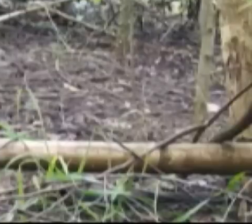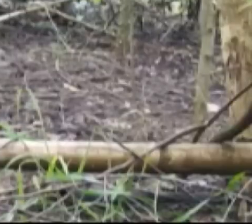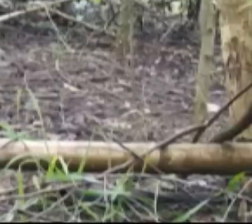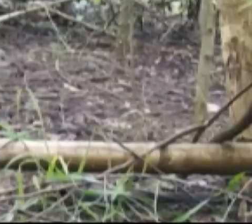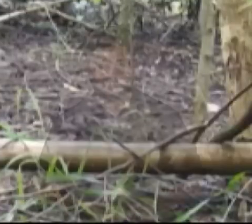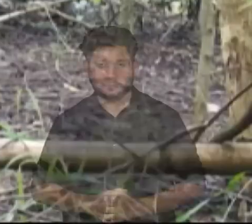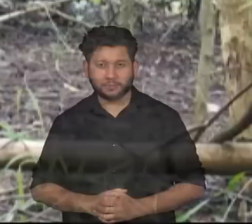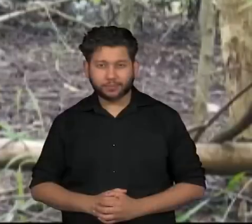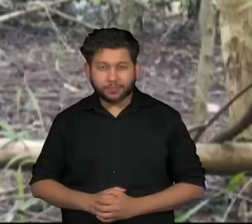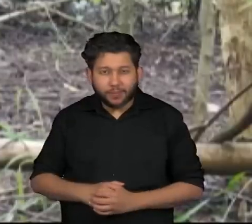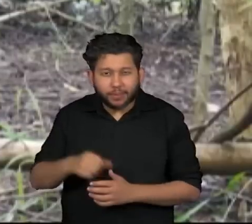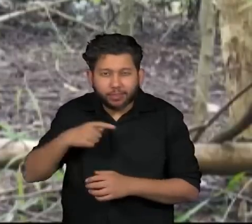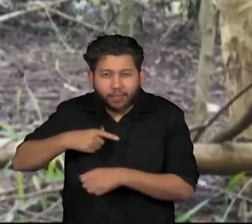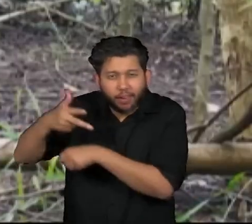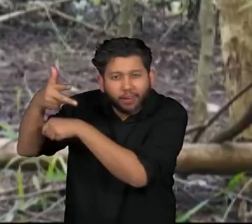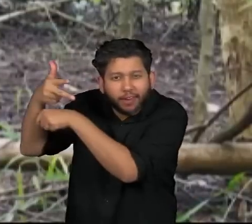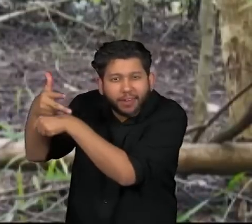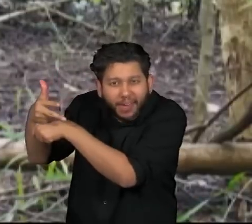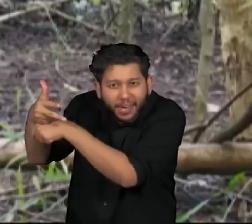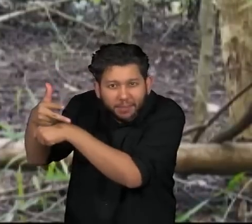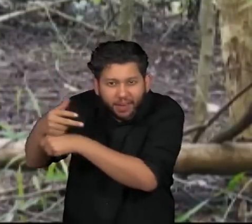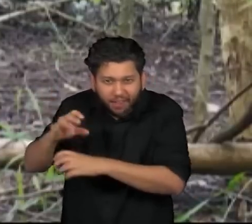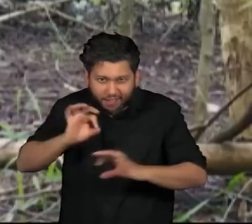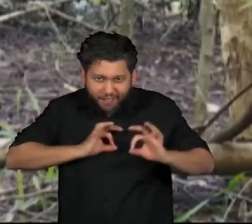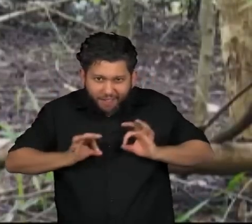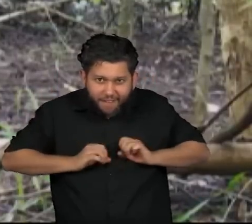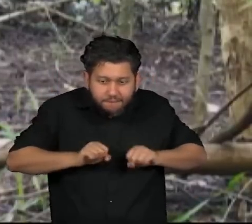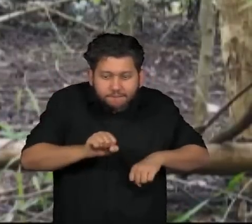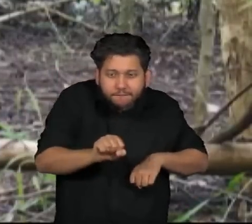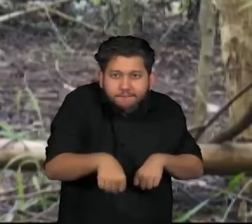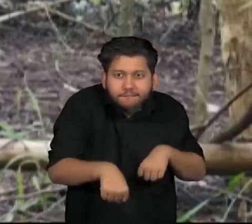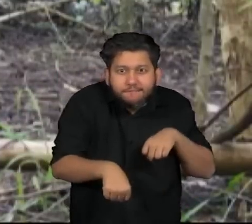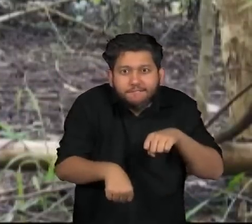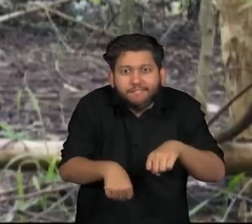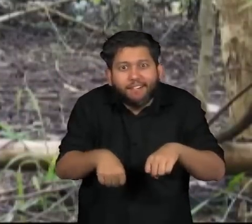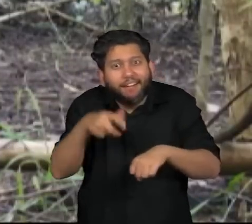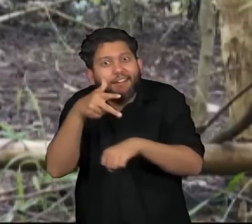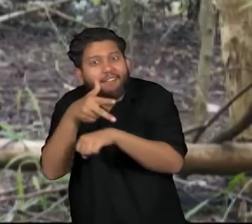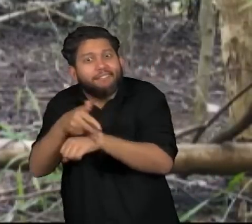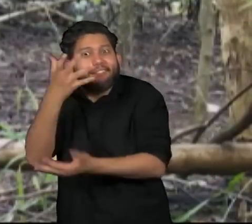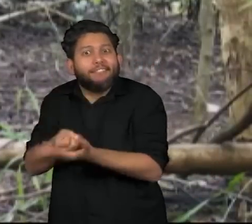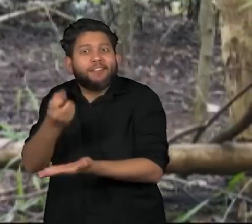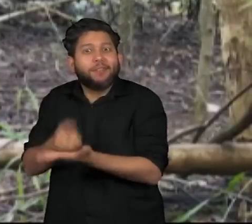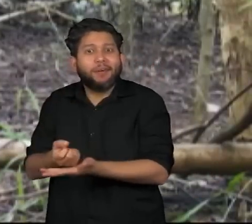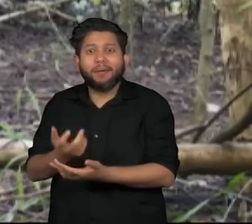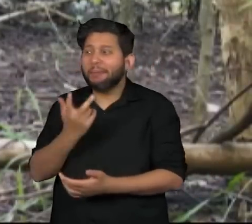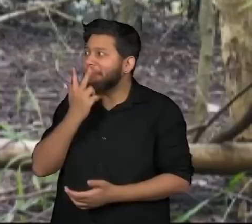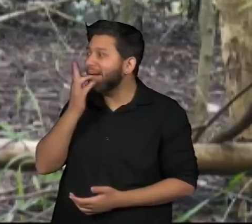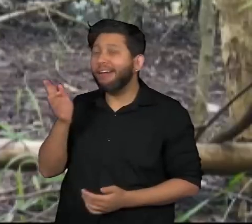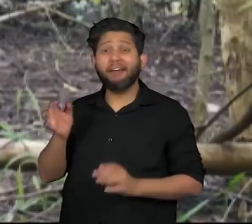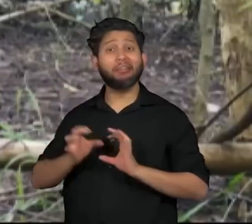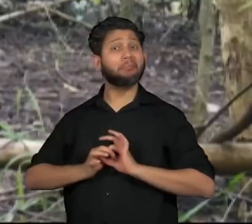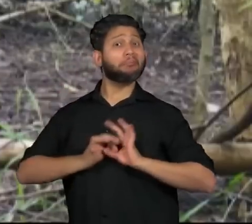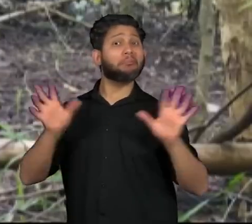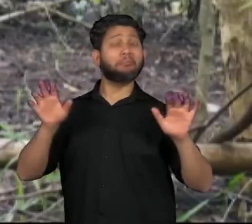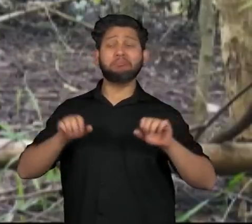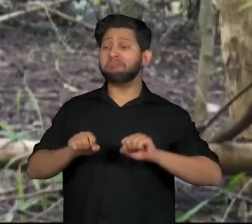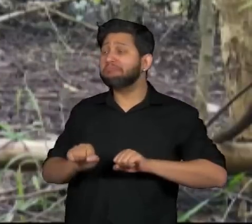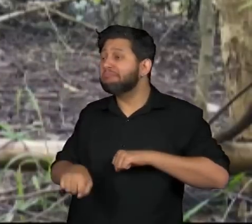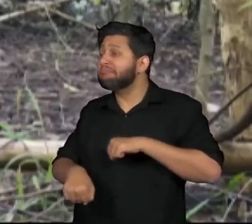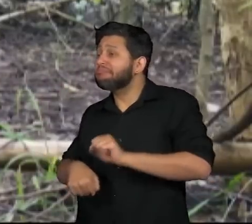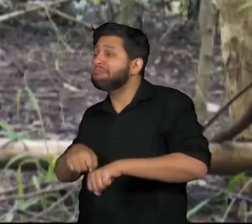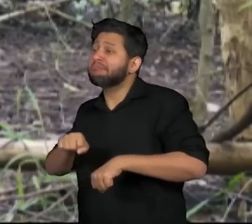A câmera indiscreta flagrou a onça-pintada circulando tranquilamente numa área da Floresta Nacional